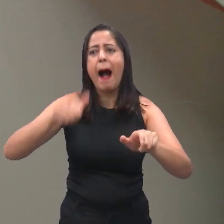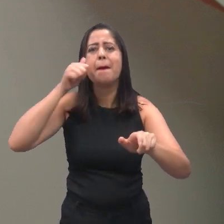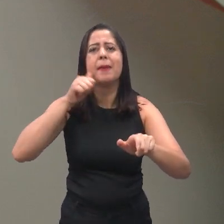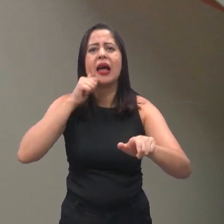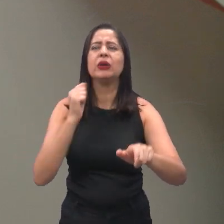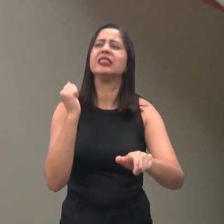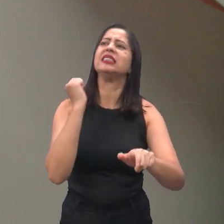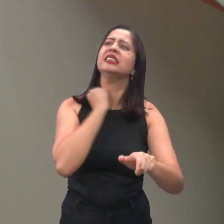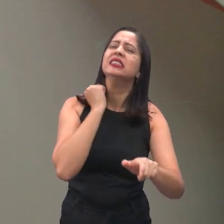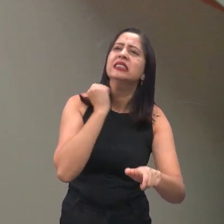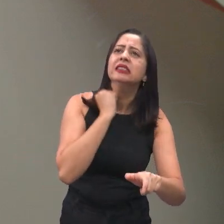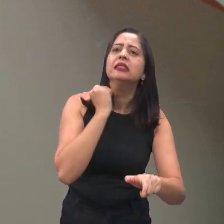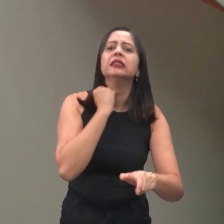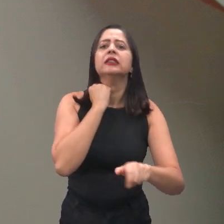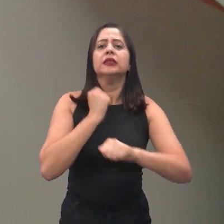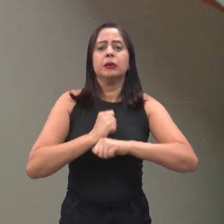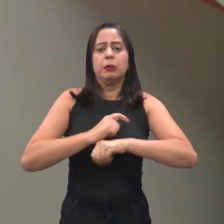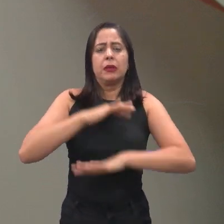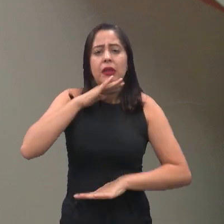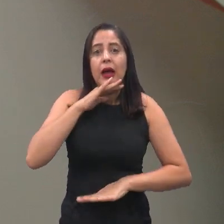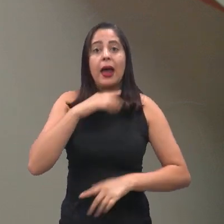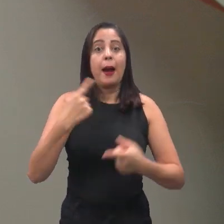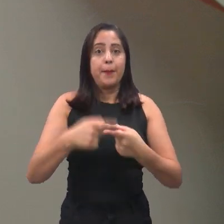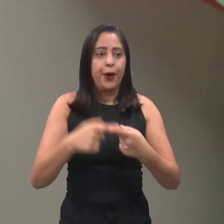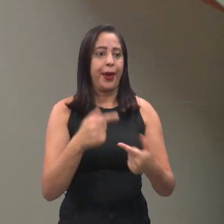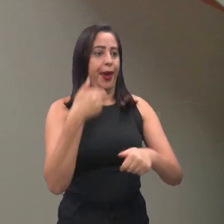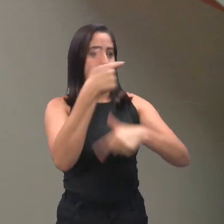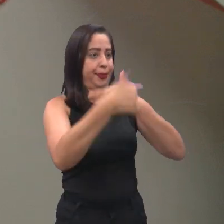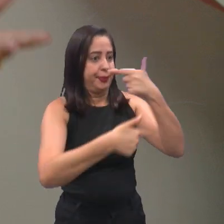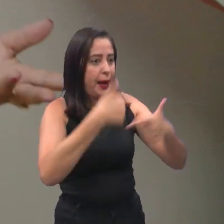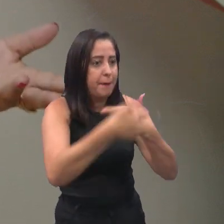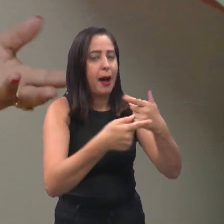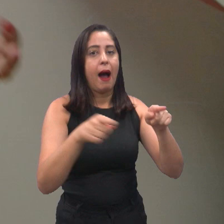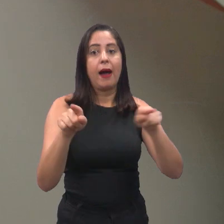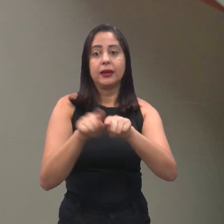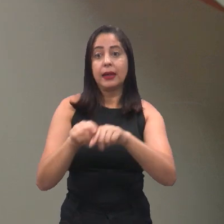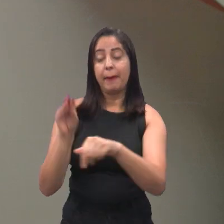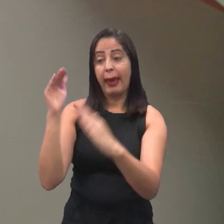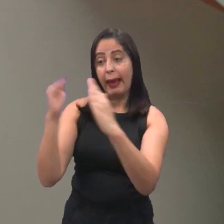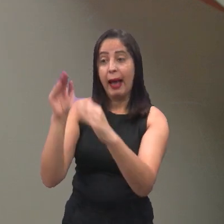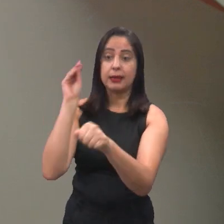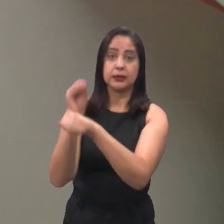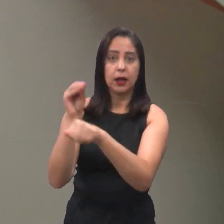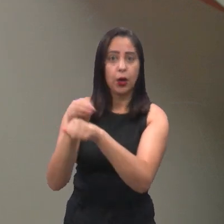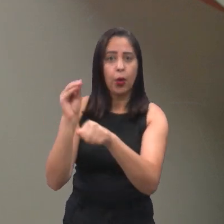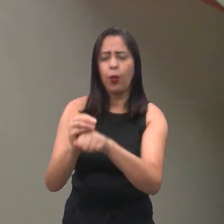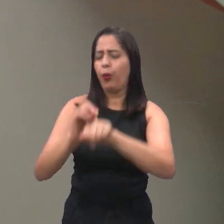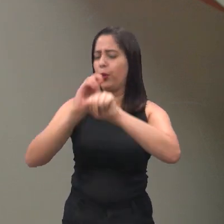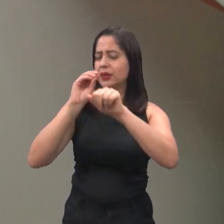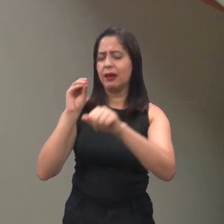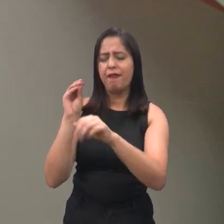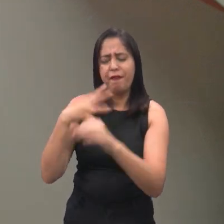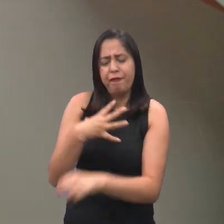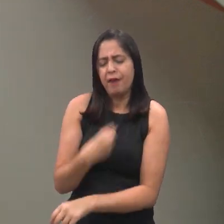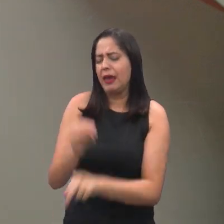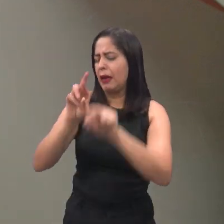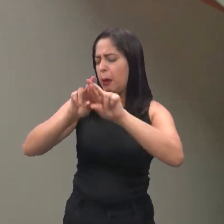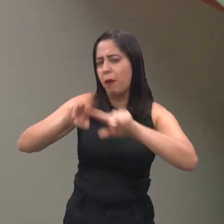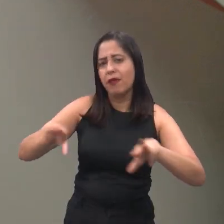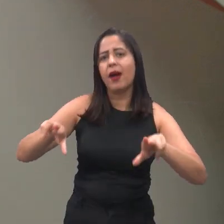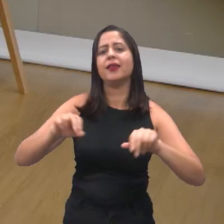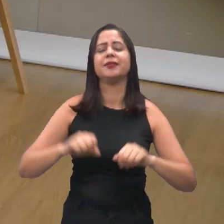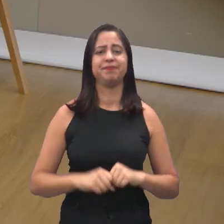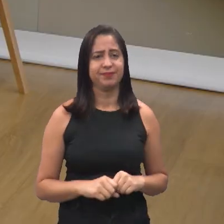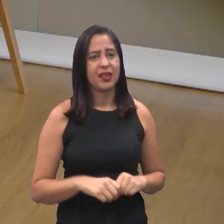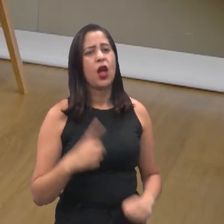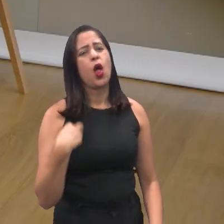emprego formal, elas ainda são responsáveis por realizar as tarefas domésticas e cuidar dos filhos. Mariana, nós sabemos